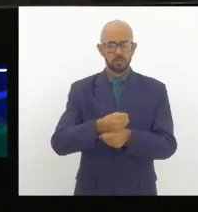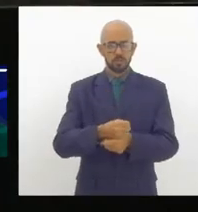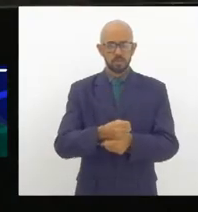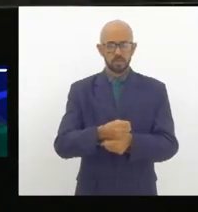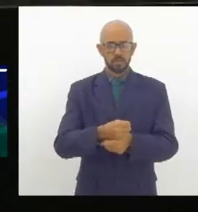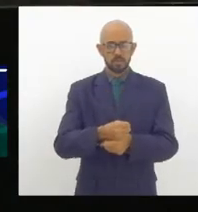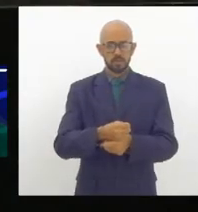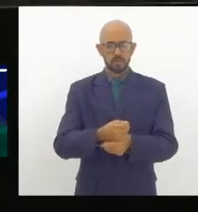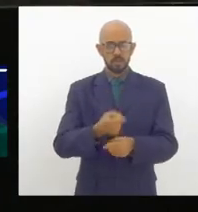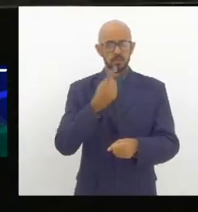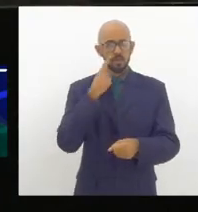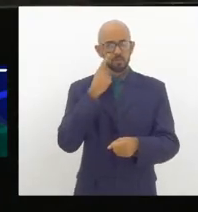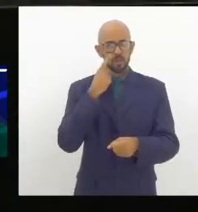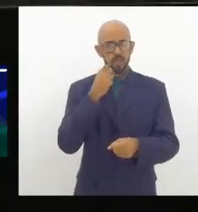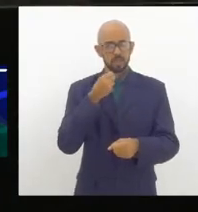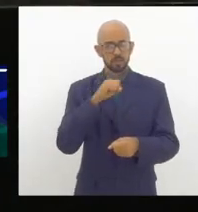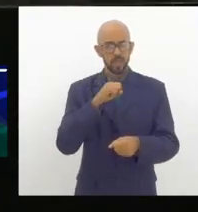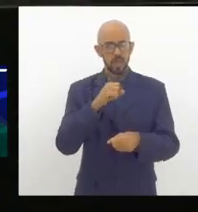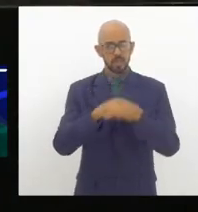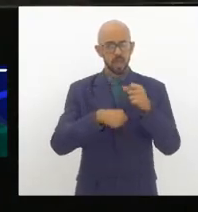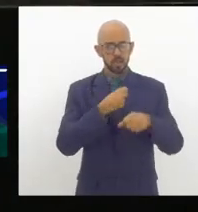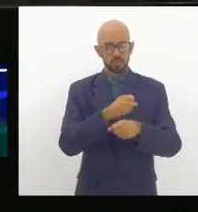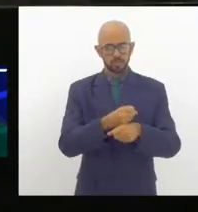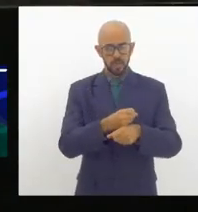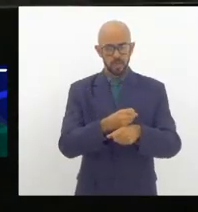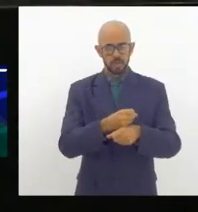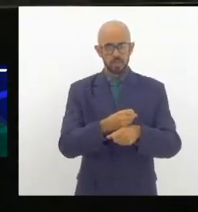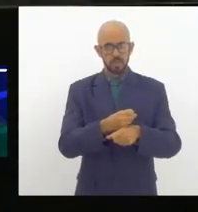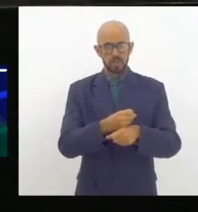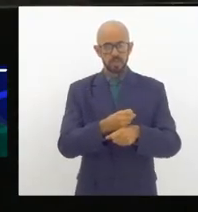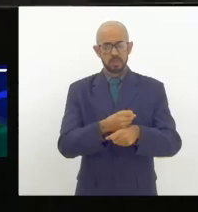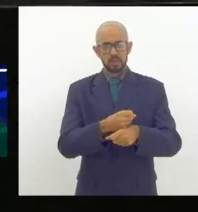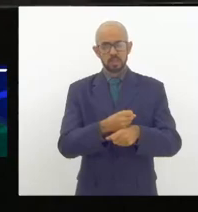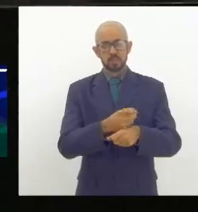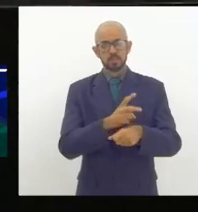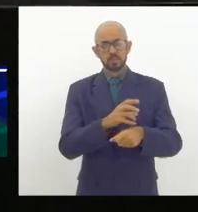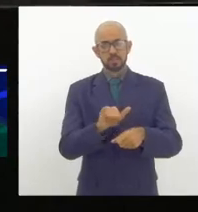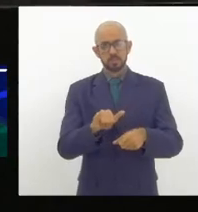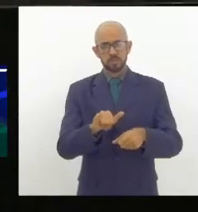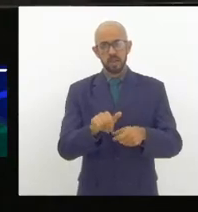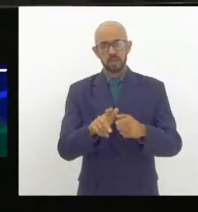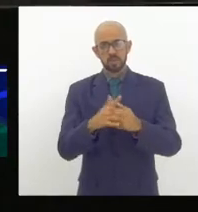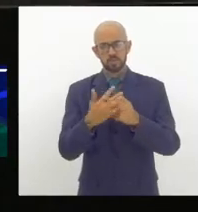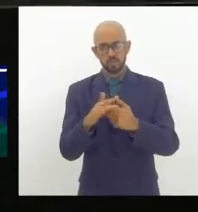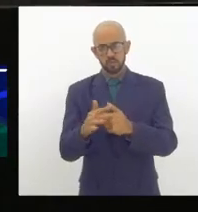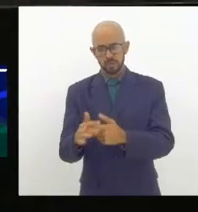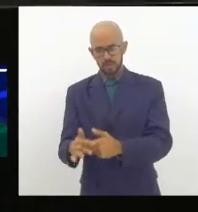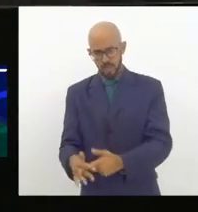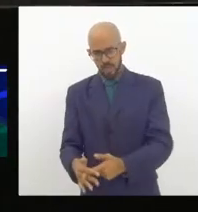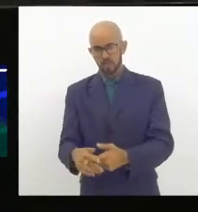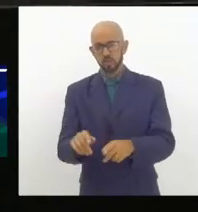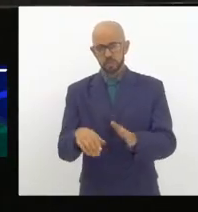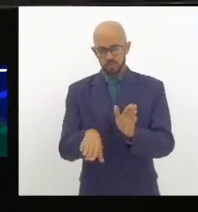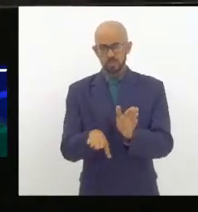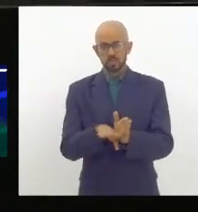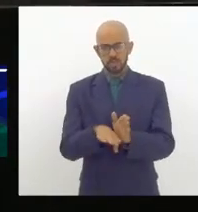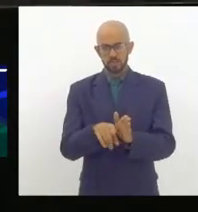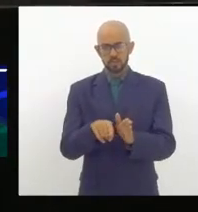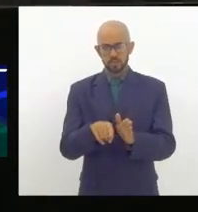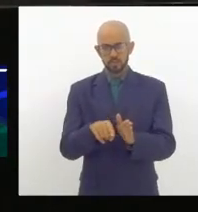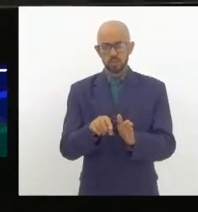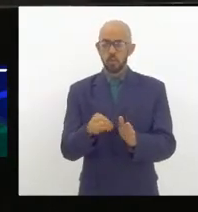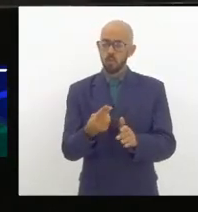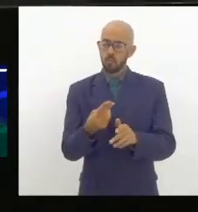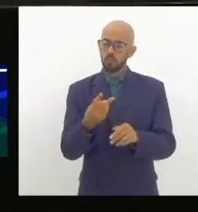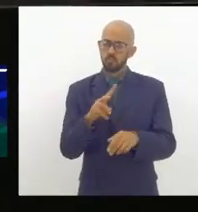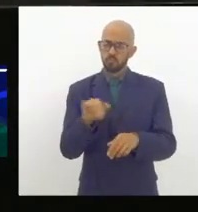vamos ver se até 2023 nós estamos investindo hoje se vai ser feitas os concertos nas estações Será